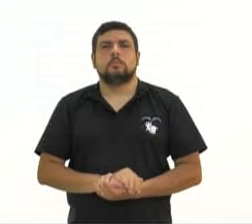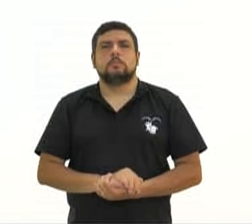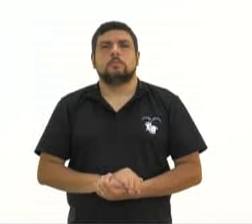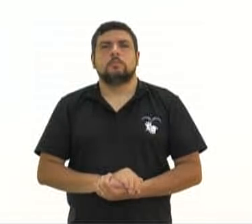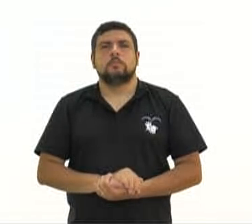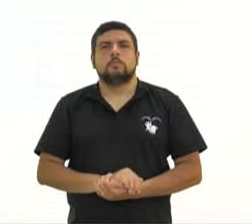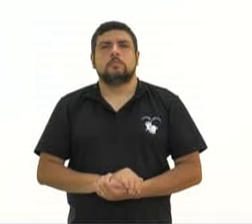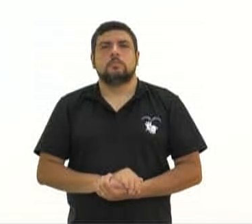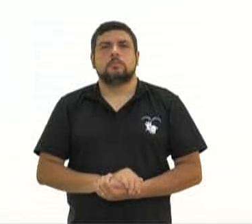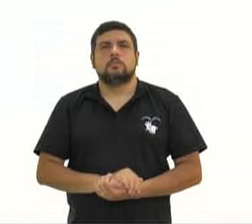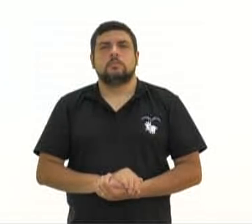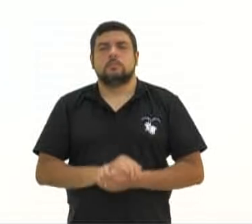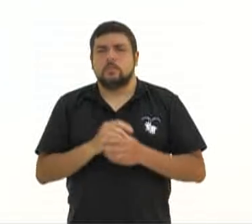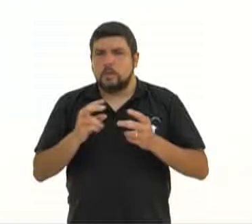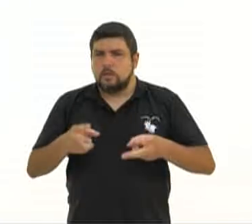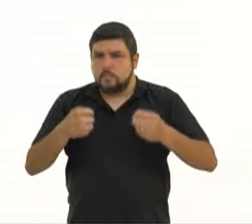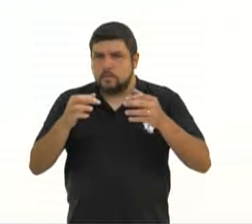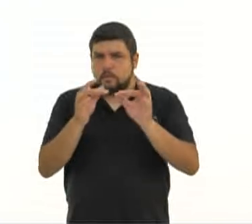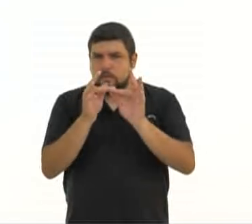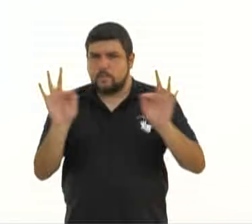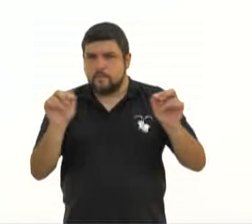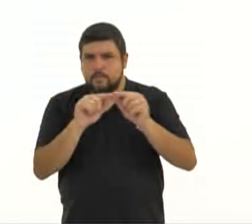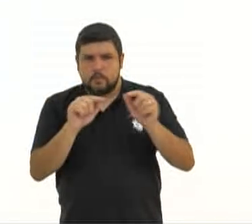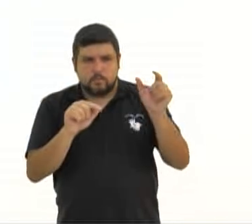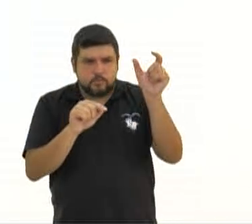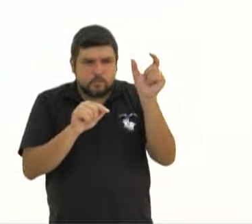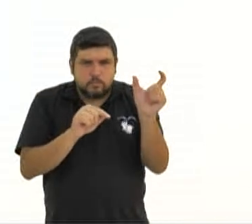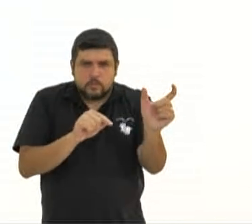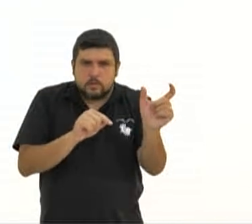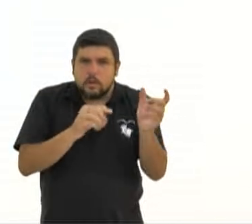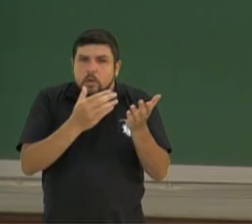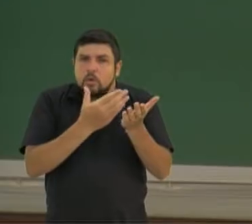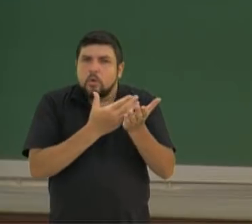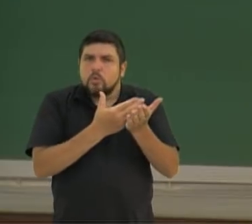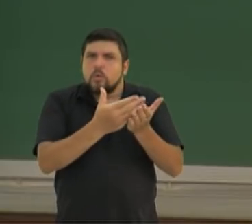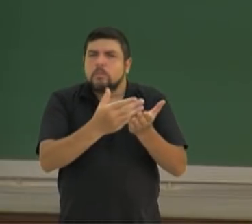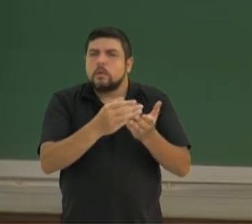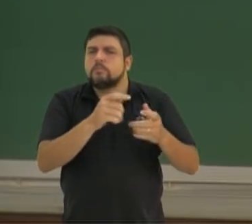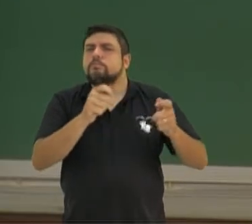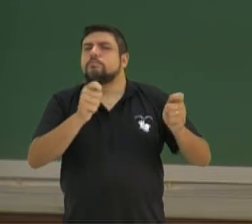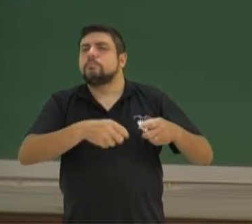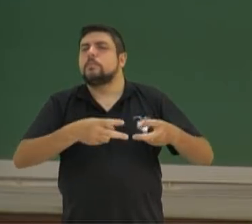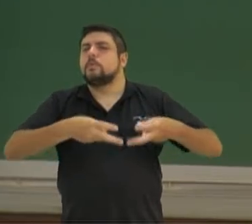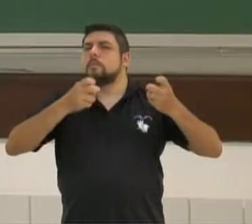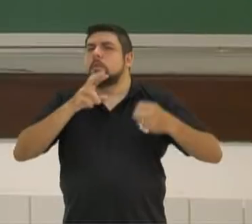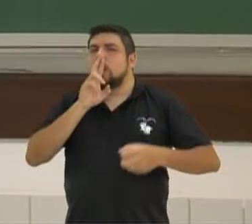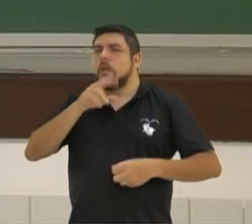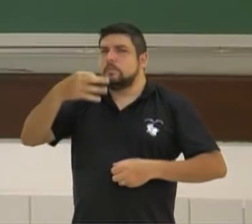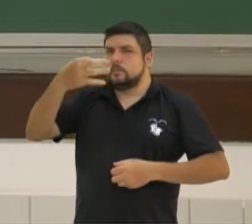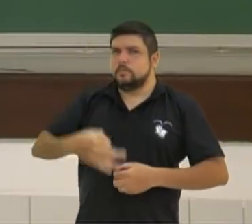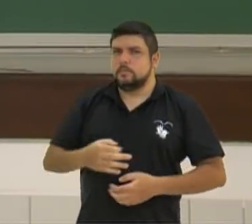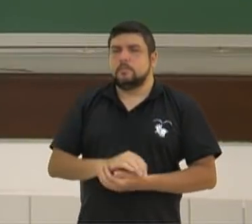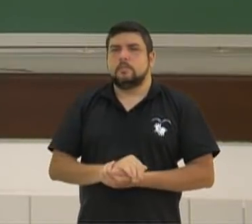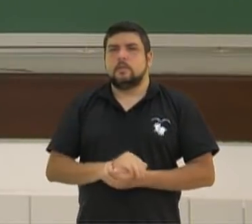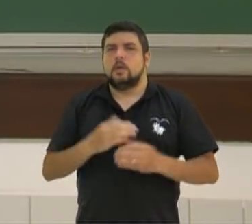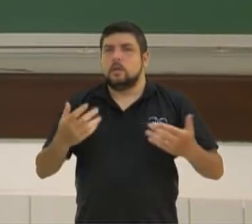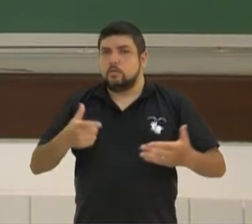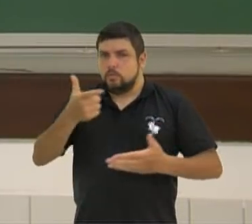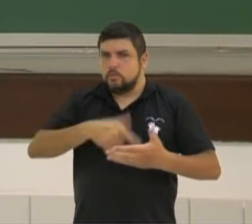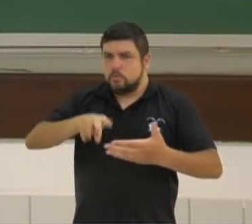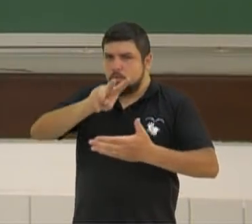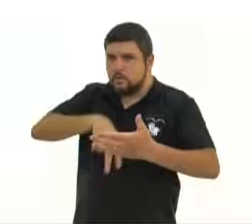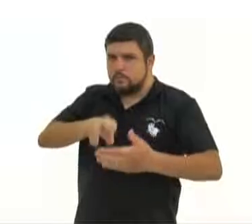the value of speaking out against intolerance and hate. Então, aqui a Malala